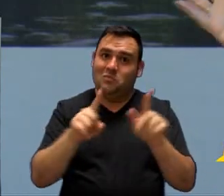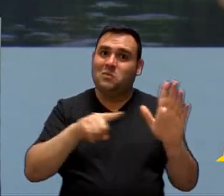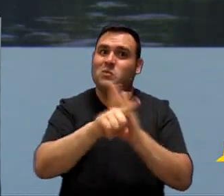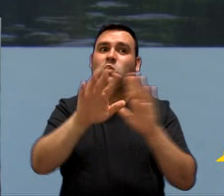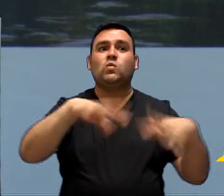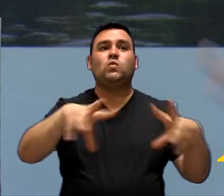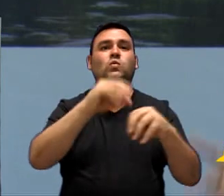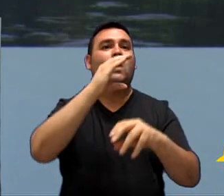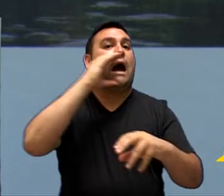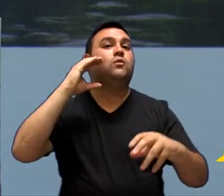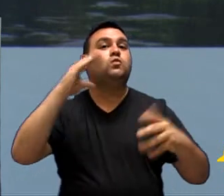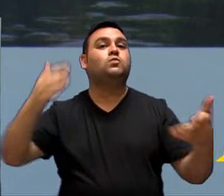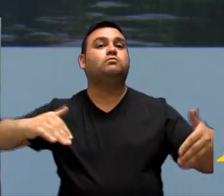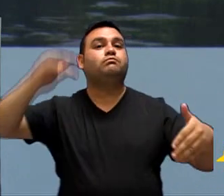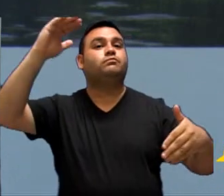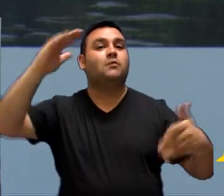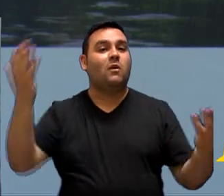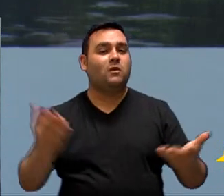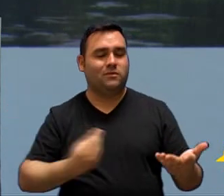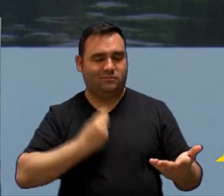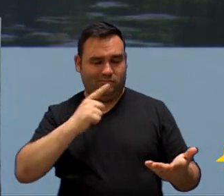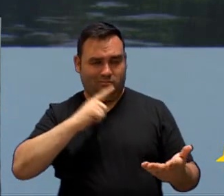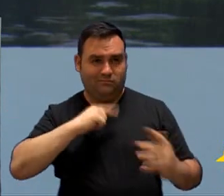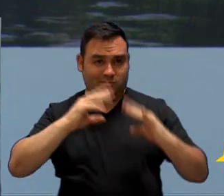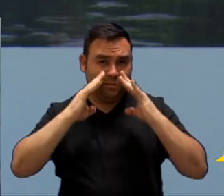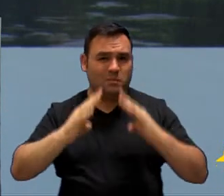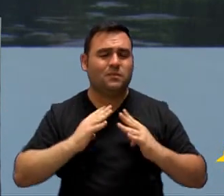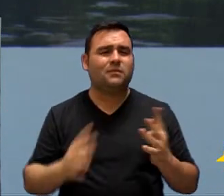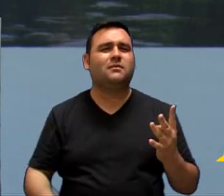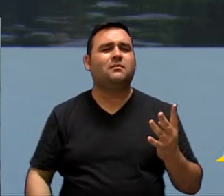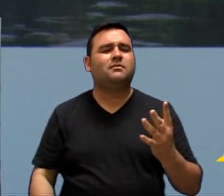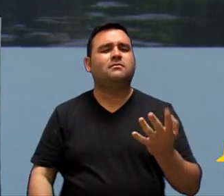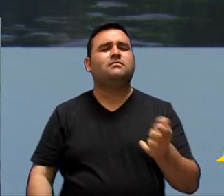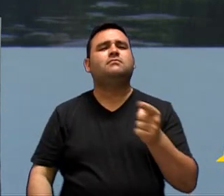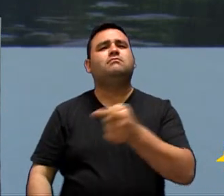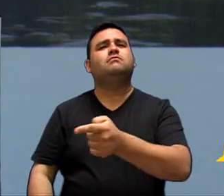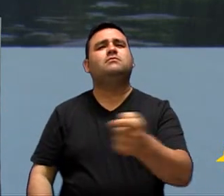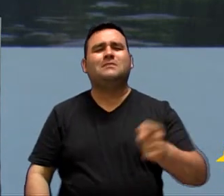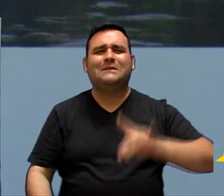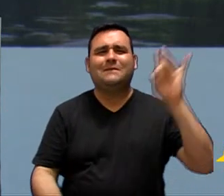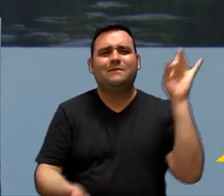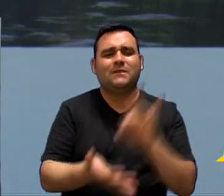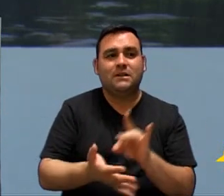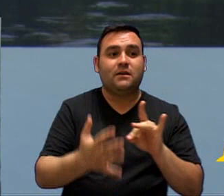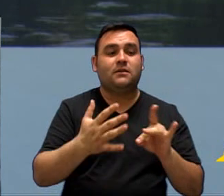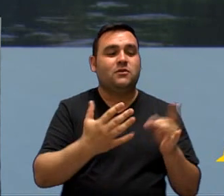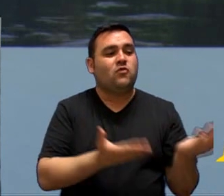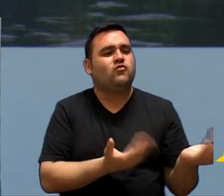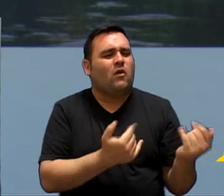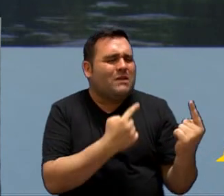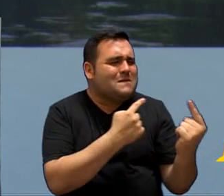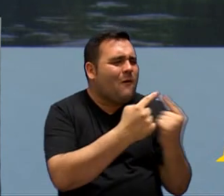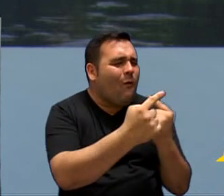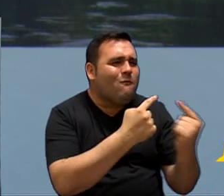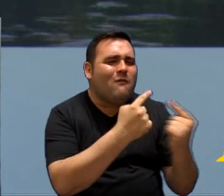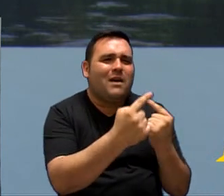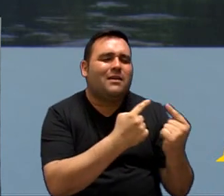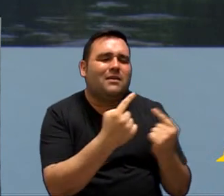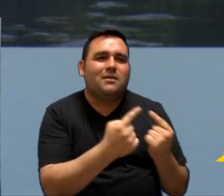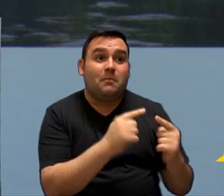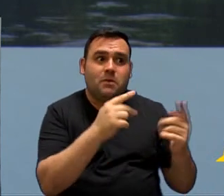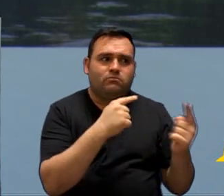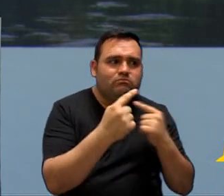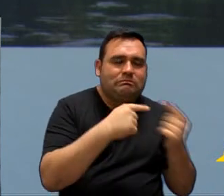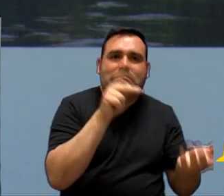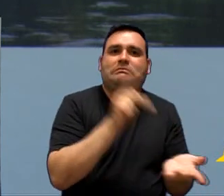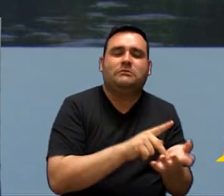todos os adultos que estão me escutando, né? Qual foi a última vez que vocês realmente conversaram com o adolescente? Mas conversaram